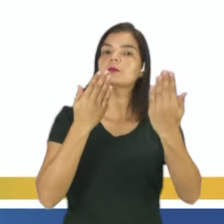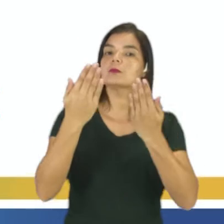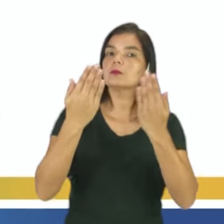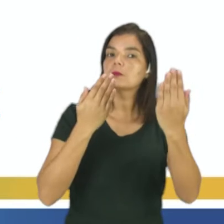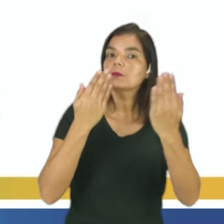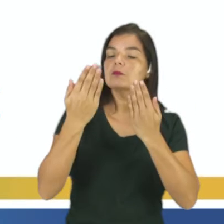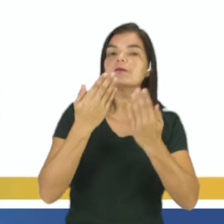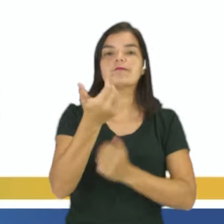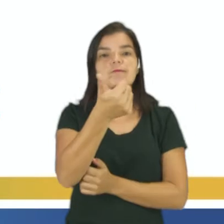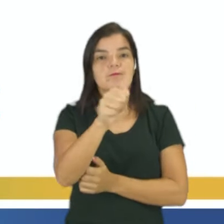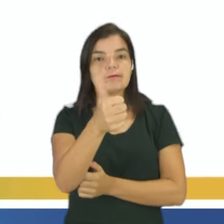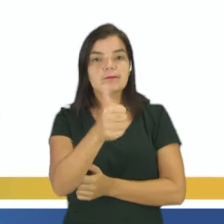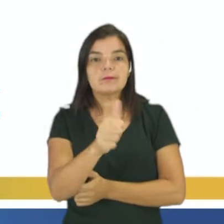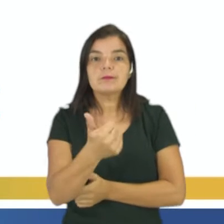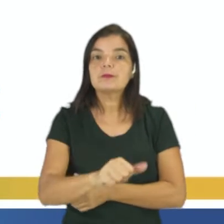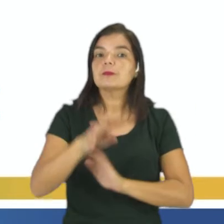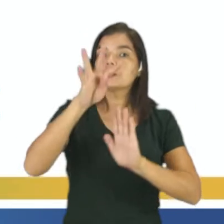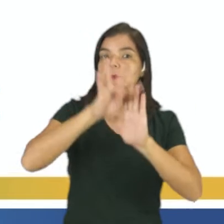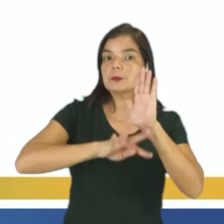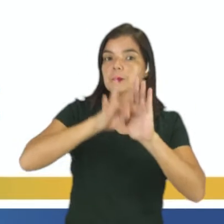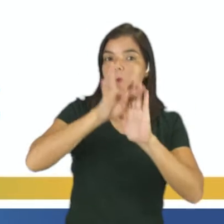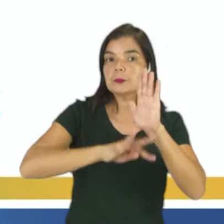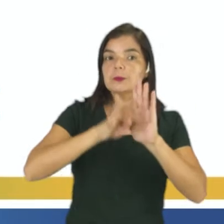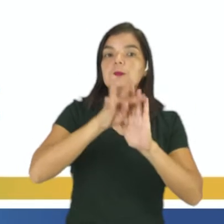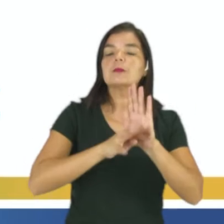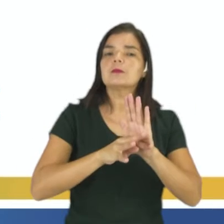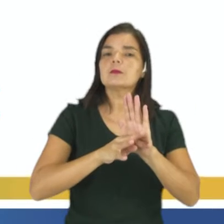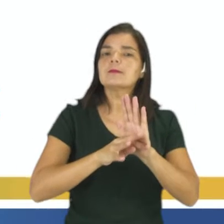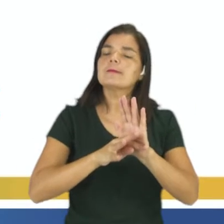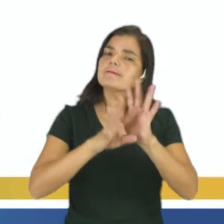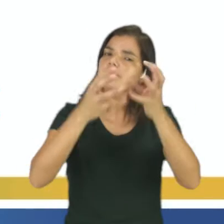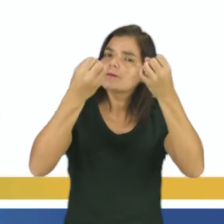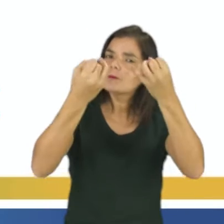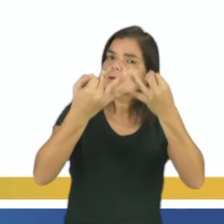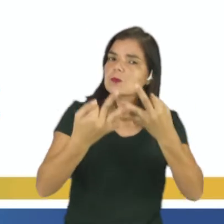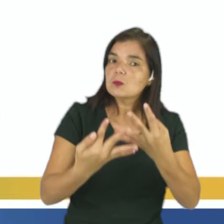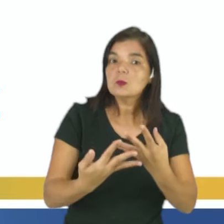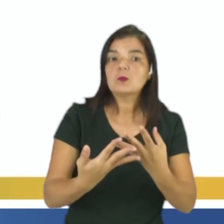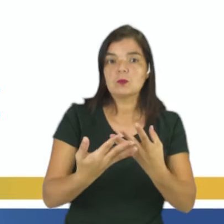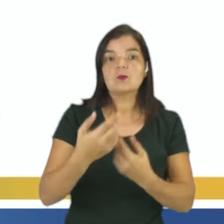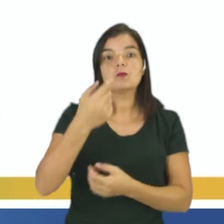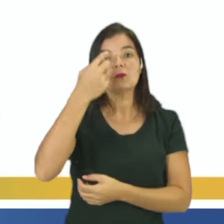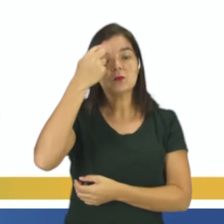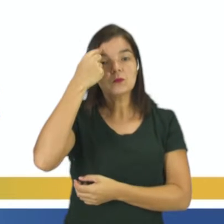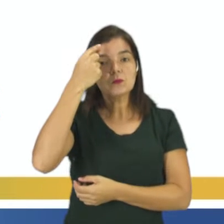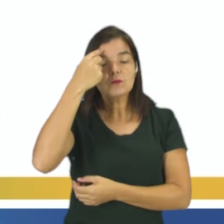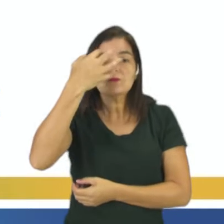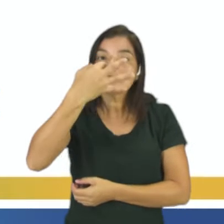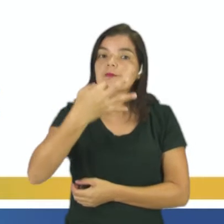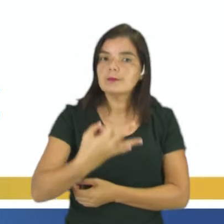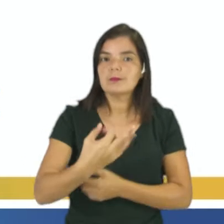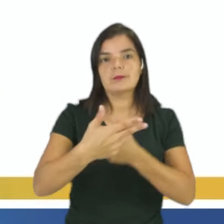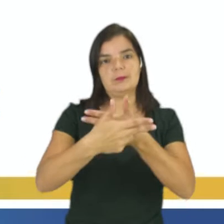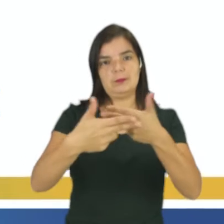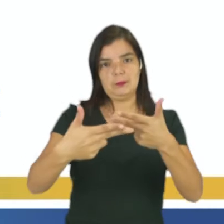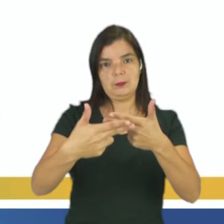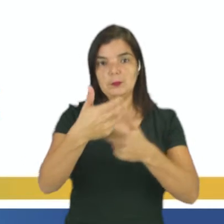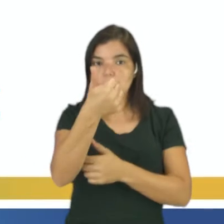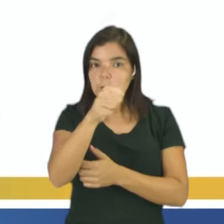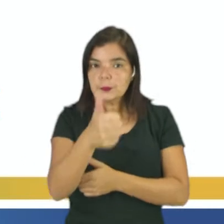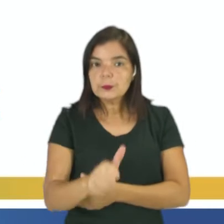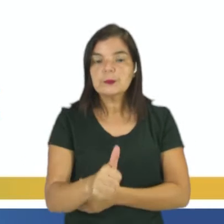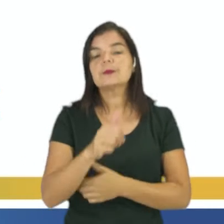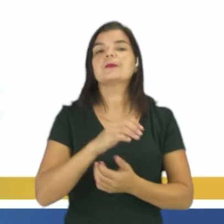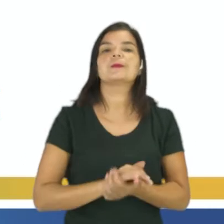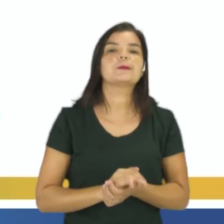comparar, avaliar o texto, ou seja, formular um conceito, um juízo de valor do objeto